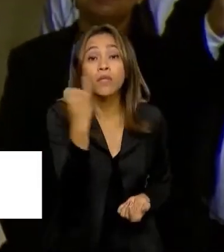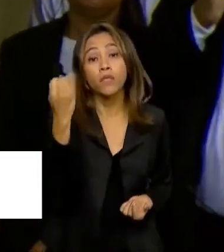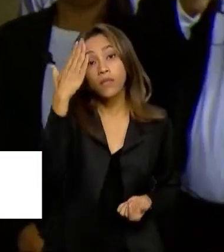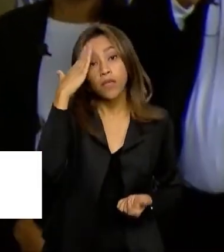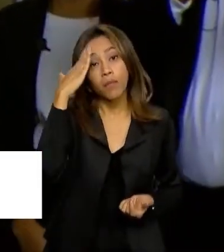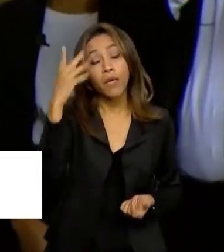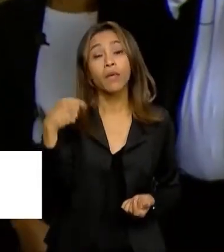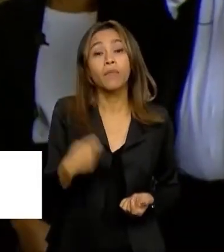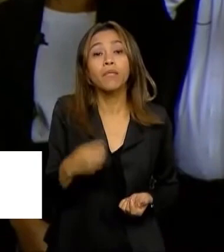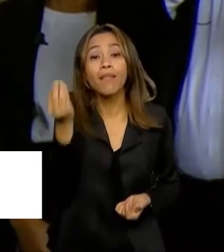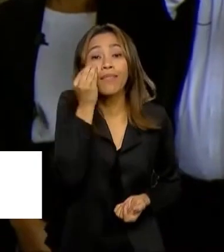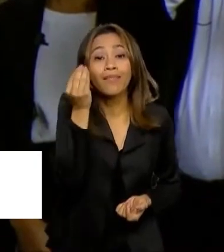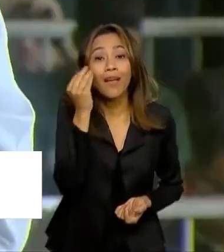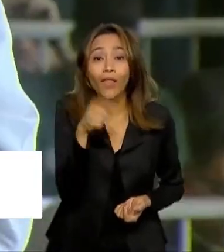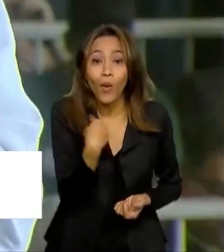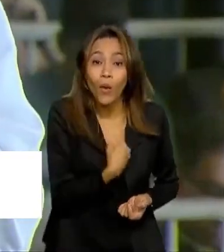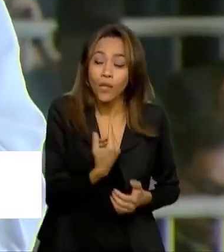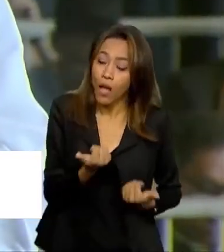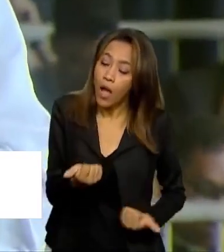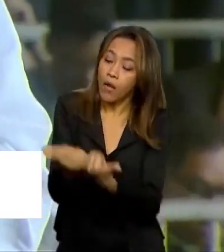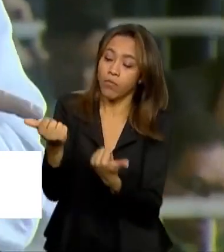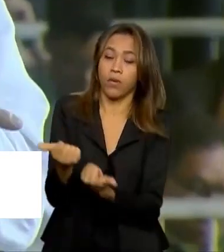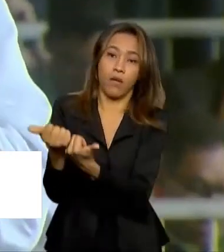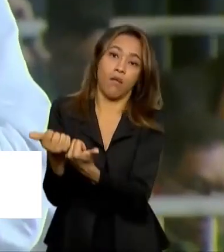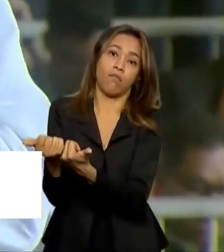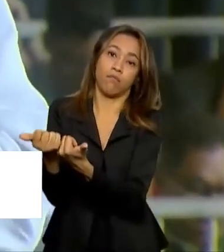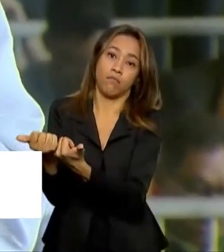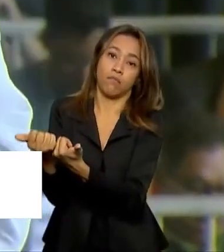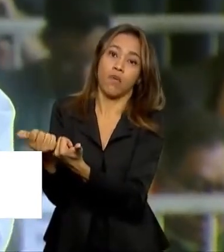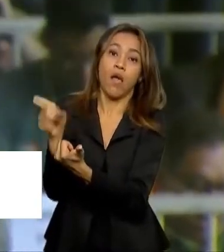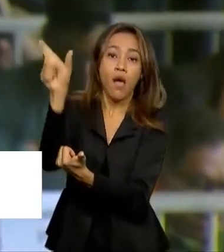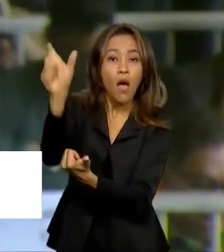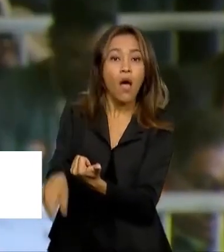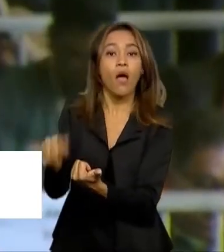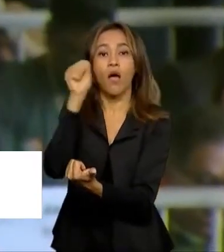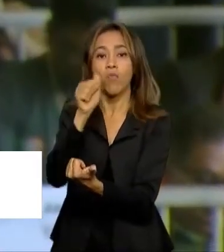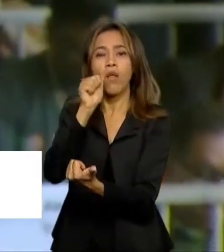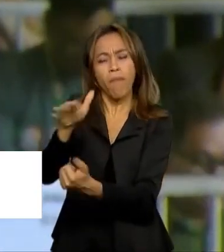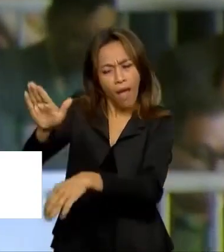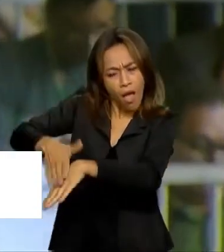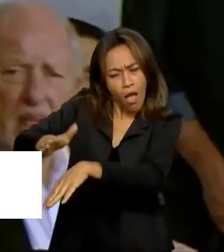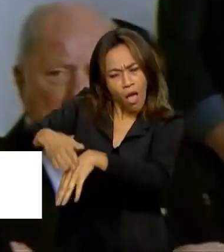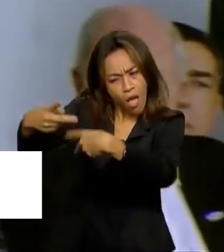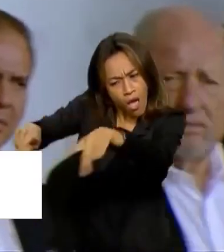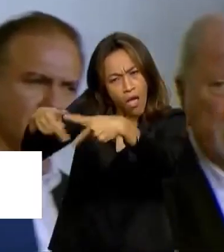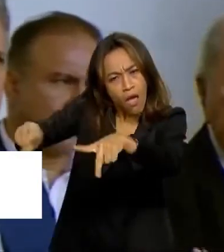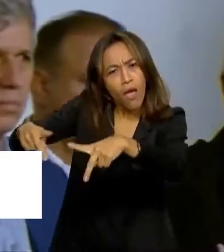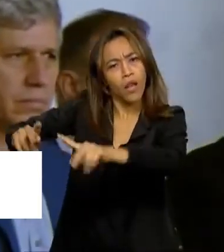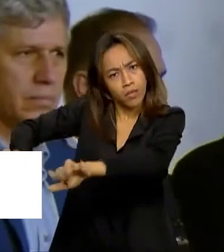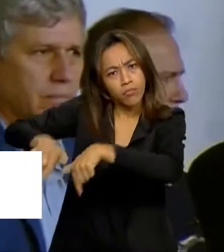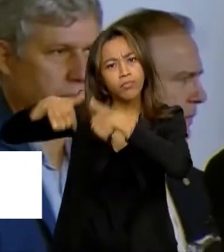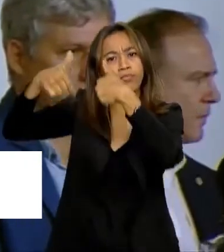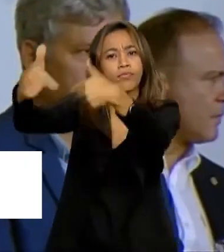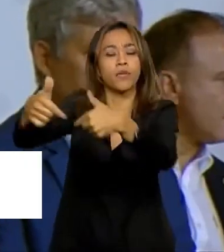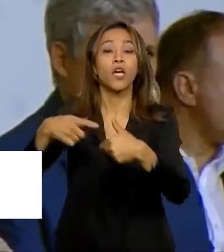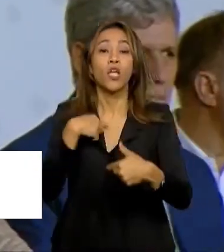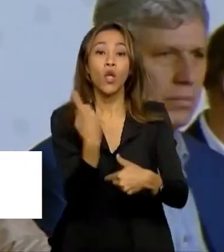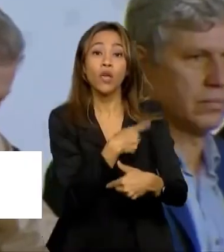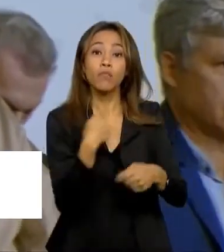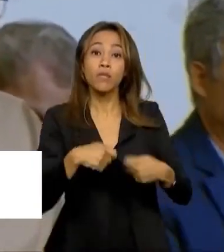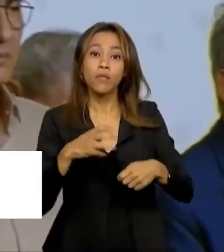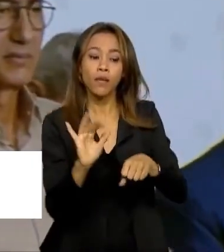que tentar ajudar. Não fazer, porque ela faz. Nós só temos que criar as condições para a mulher ficar